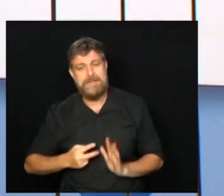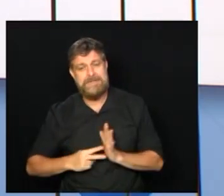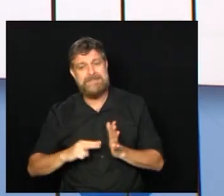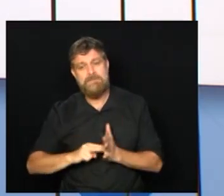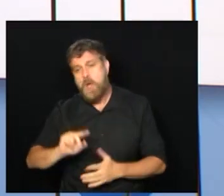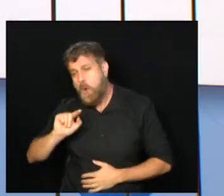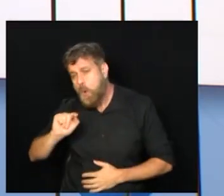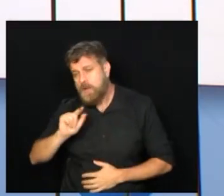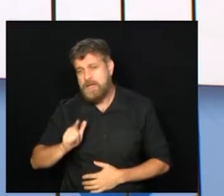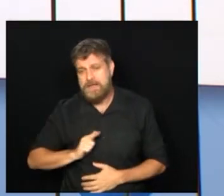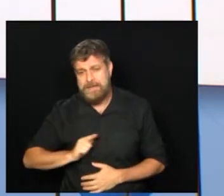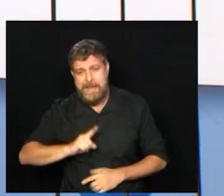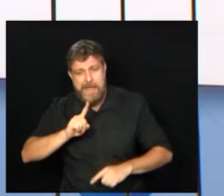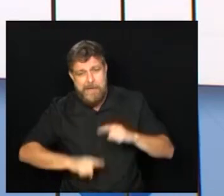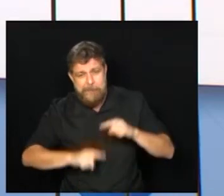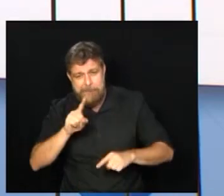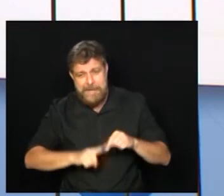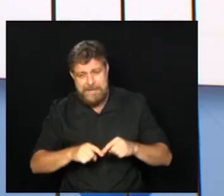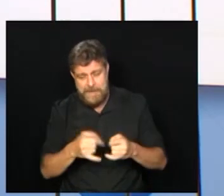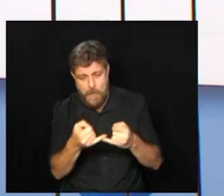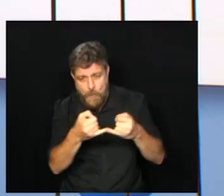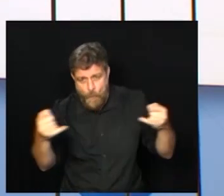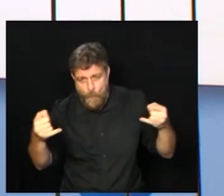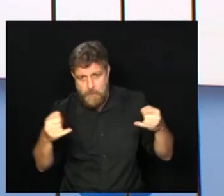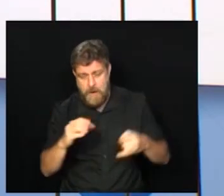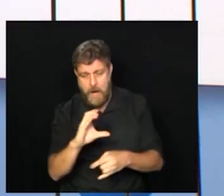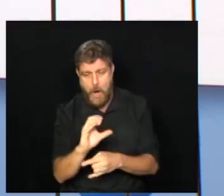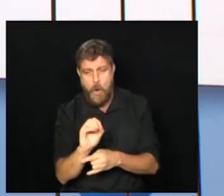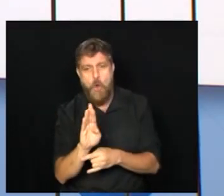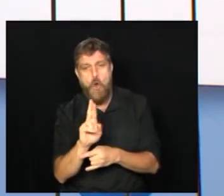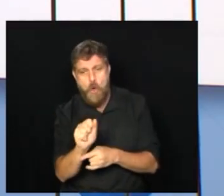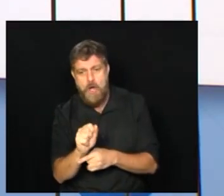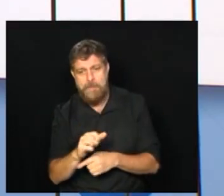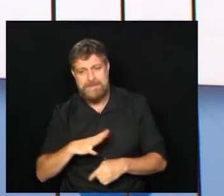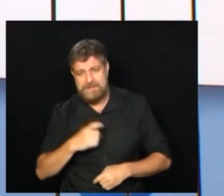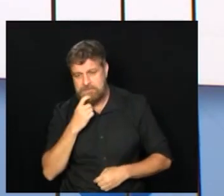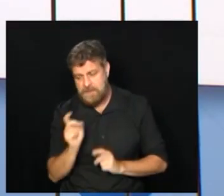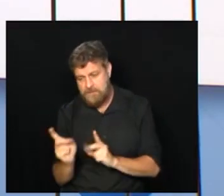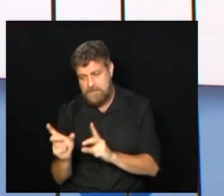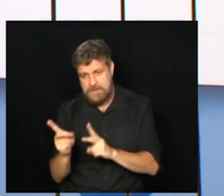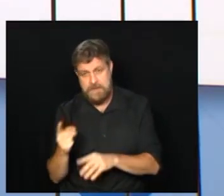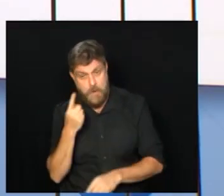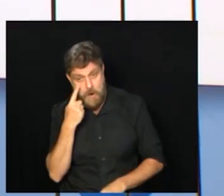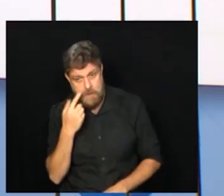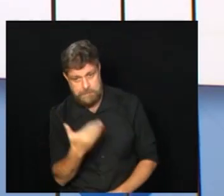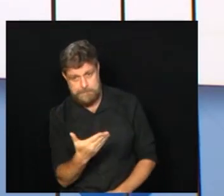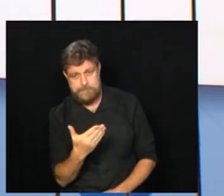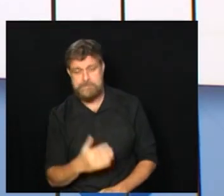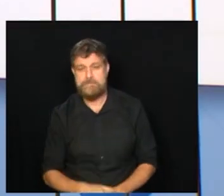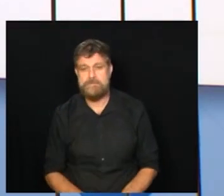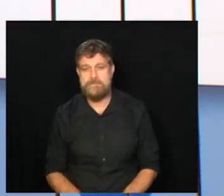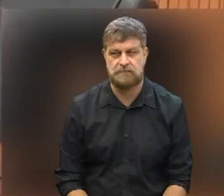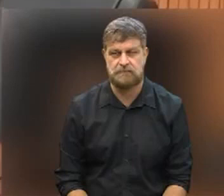da comercialização de cabos e fios de cobre na cidade. Confira.